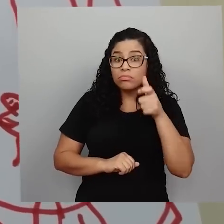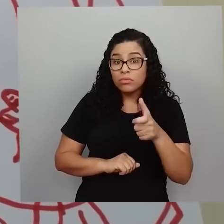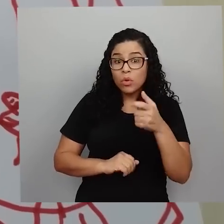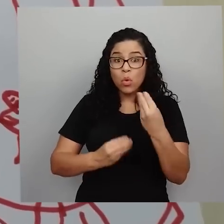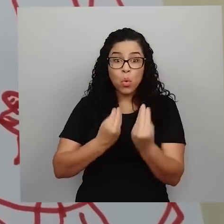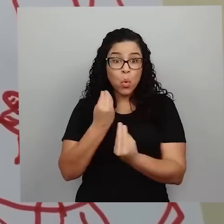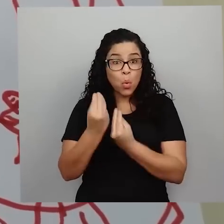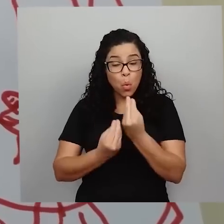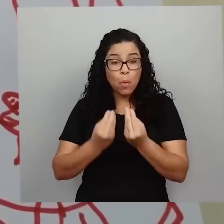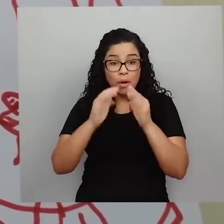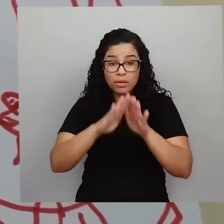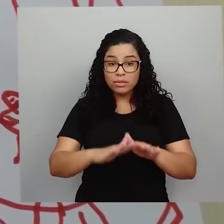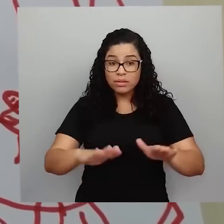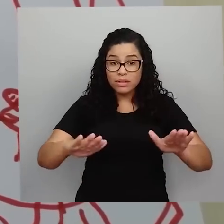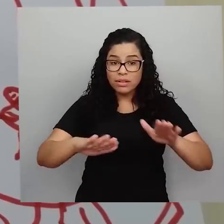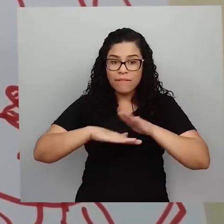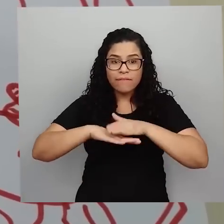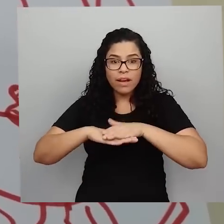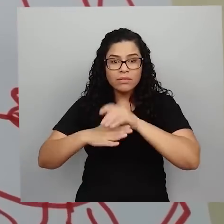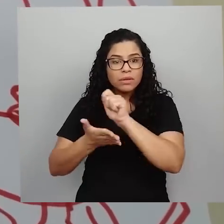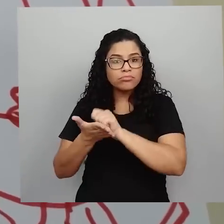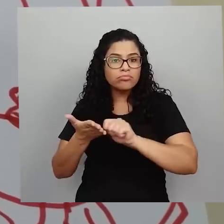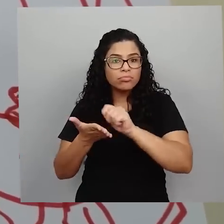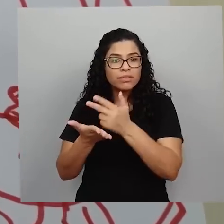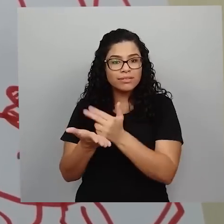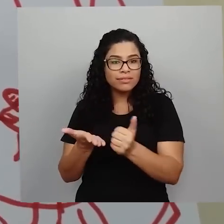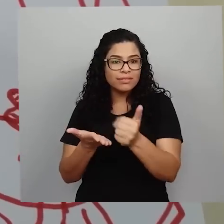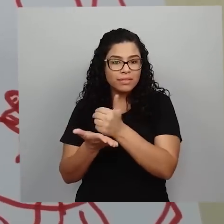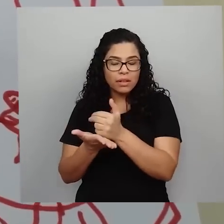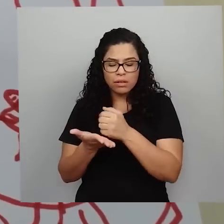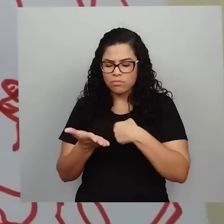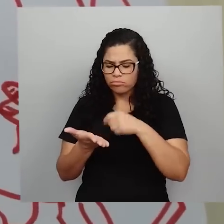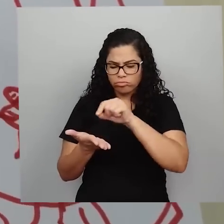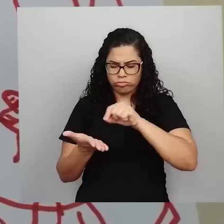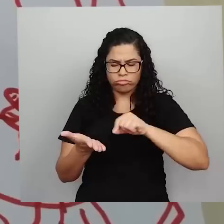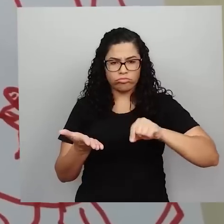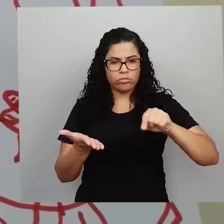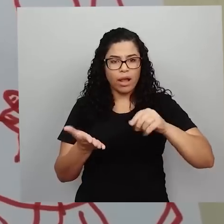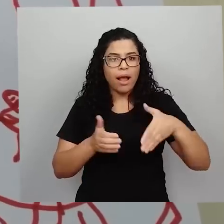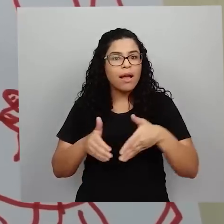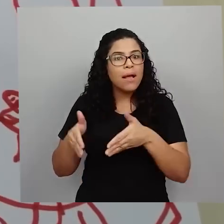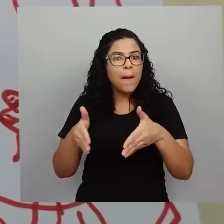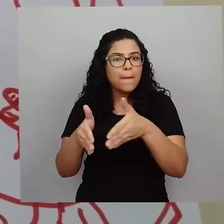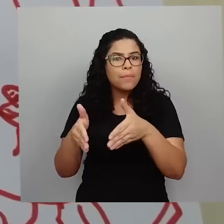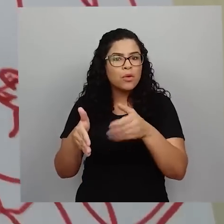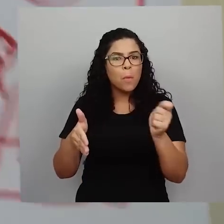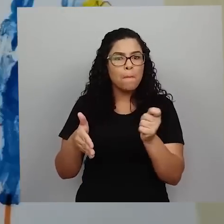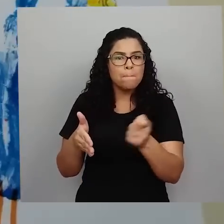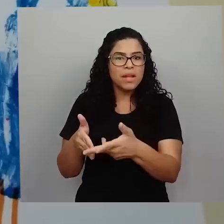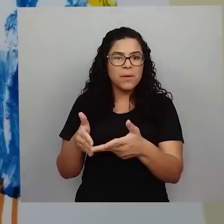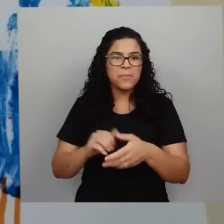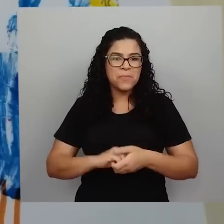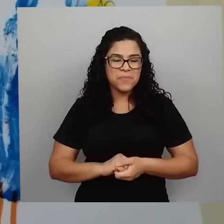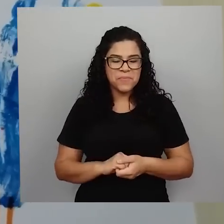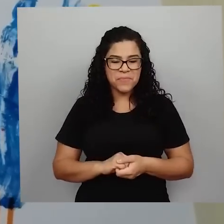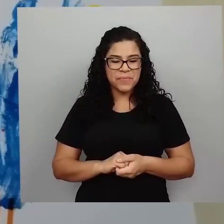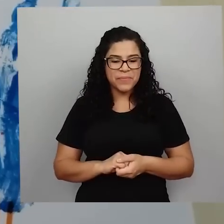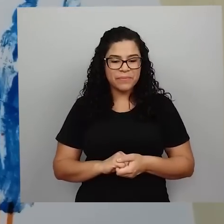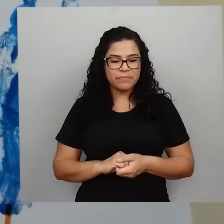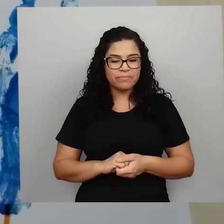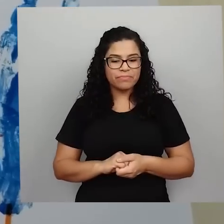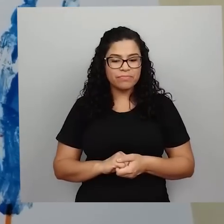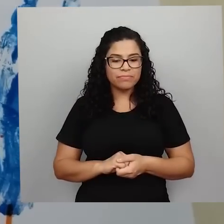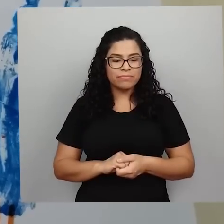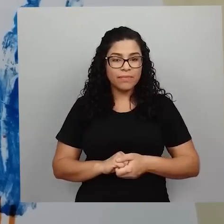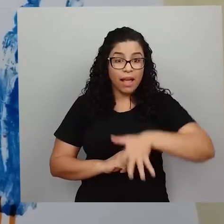as soluções gráficas que as crianças fazem, né? Ele fez esse monte de risco e falou que era o caminho por onde o peão passou.